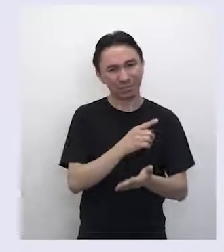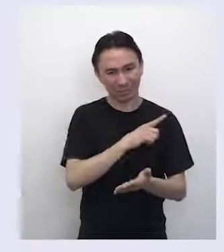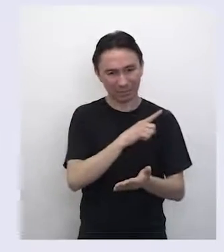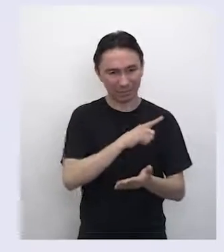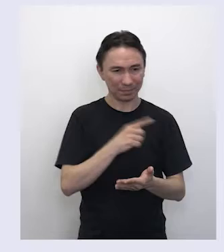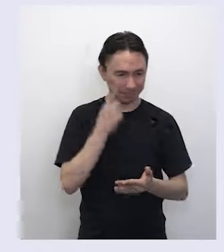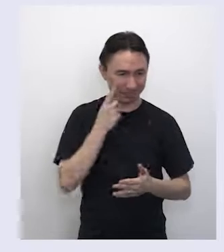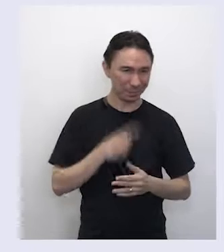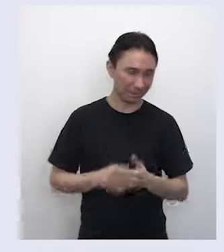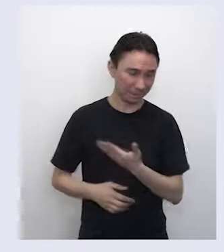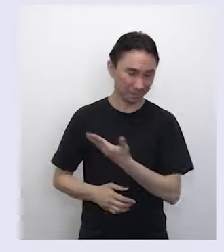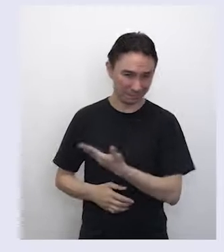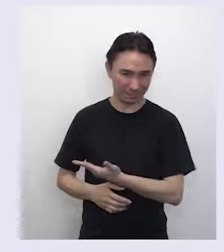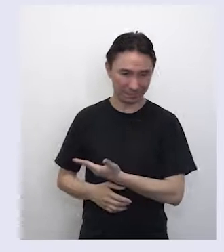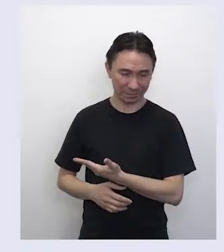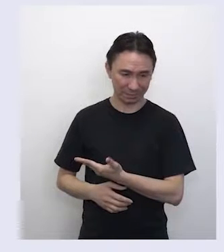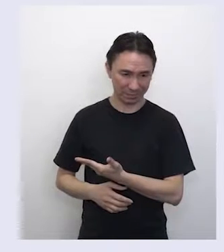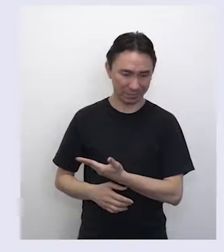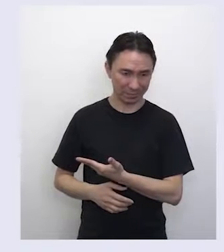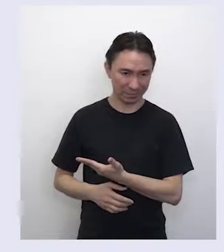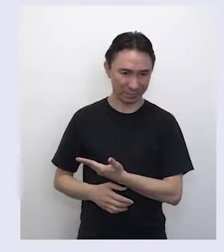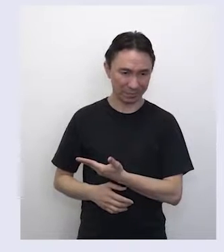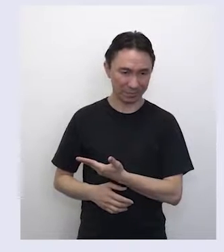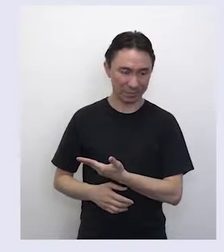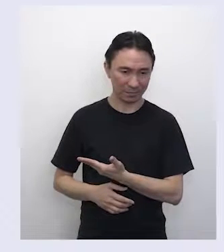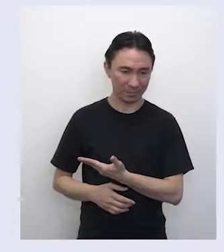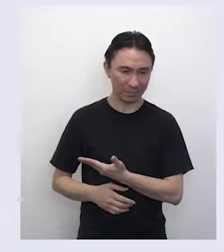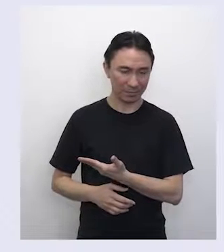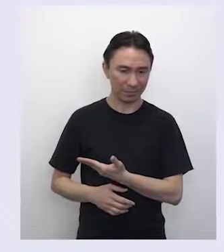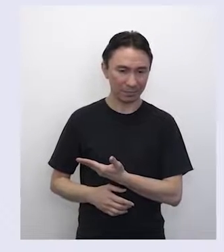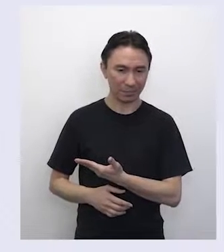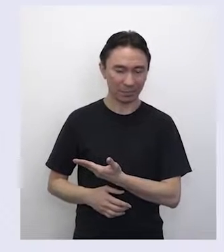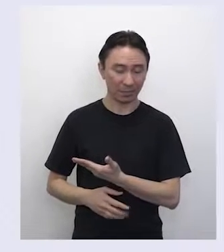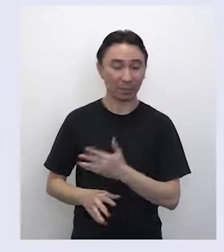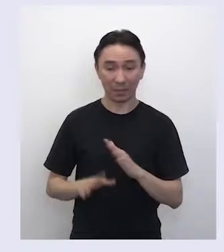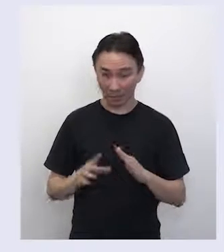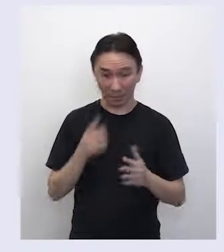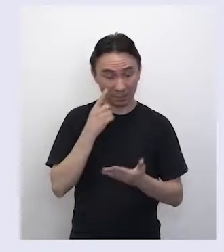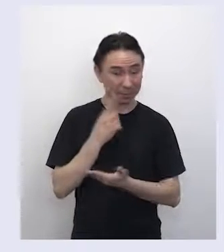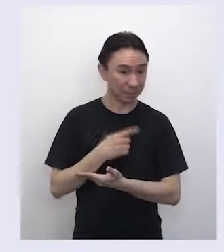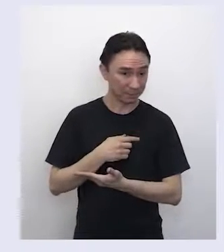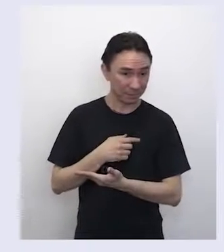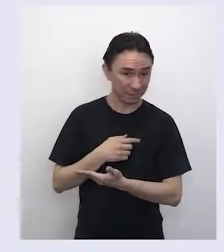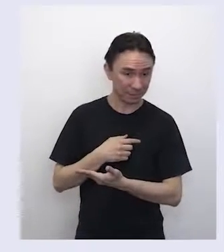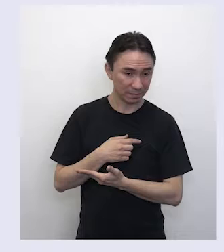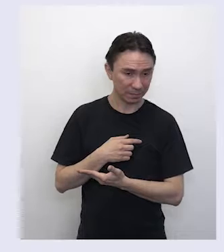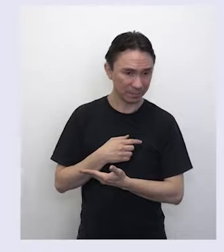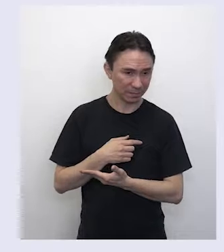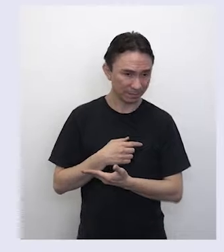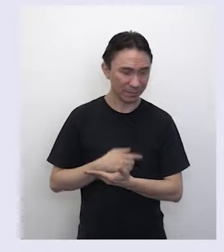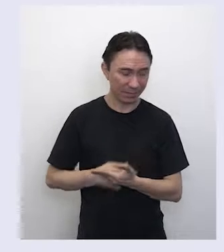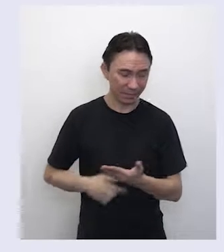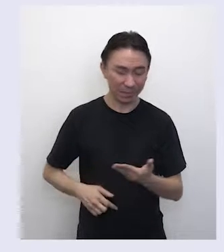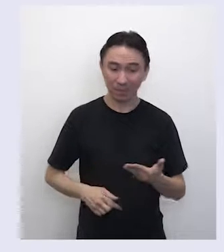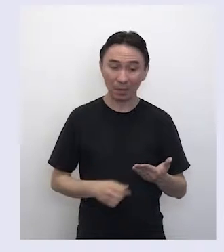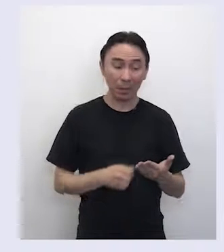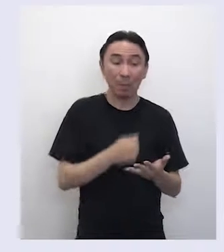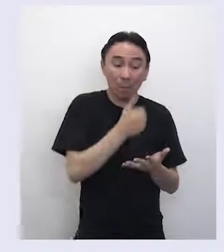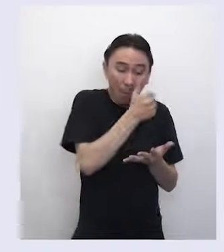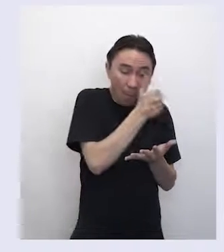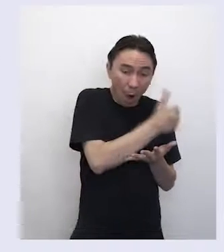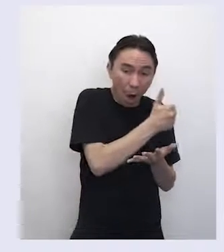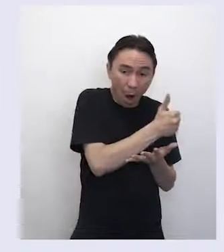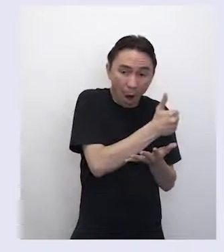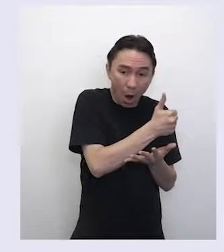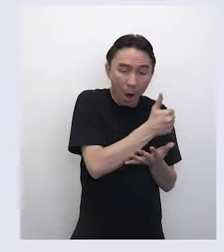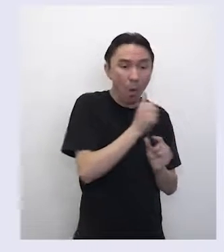tá? Então, vamos lá. Então, o slide agora. Então, vocês vão ver aqui que a maior vantagem, né, é